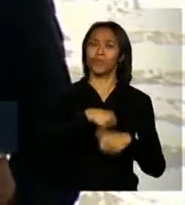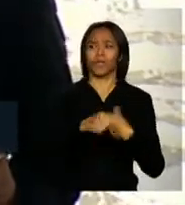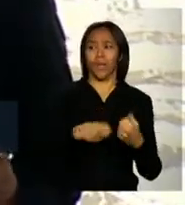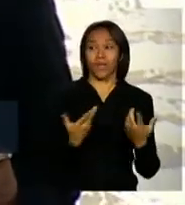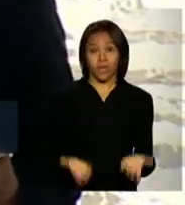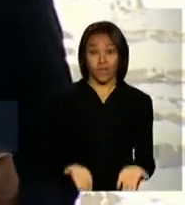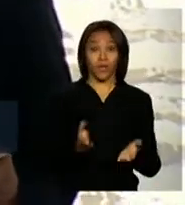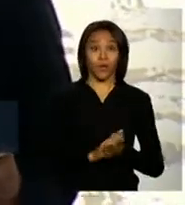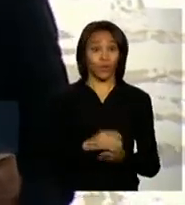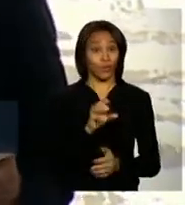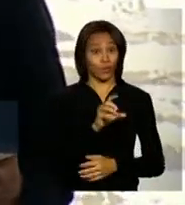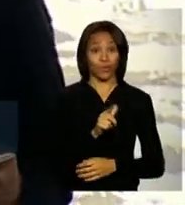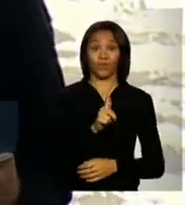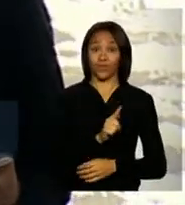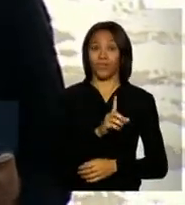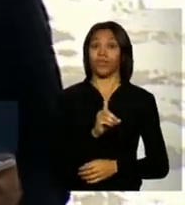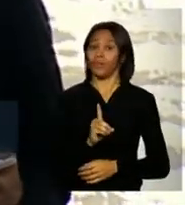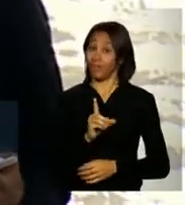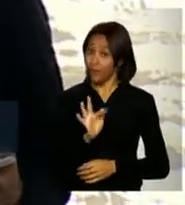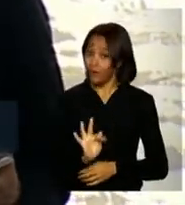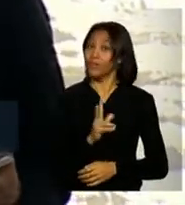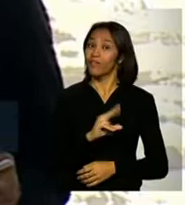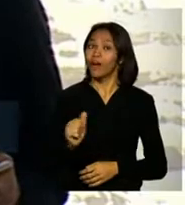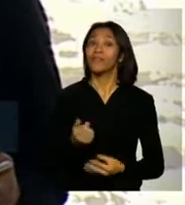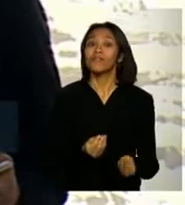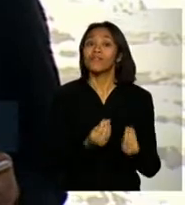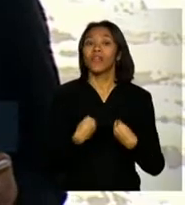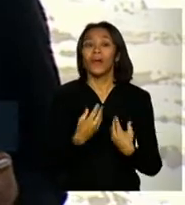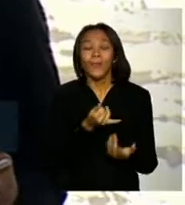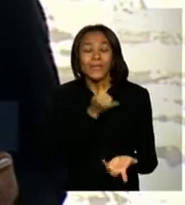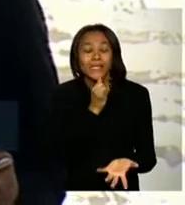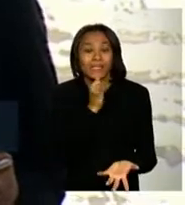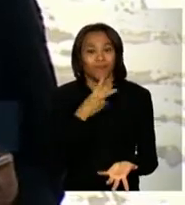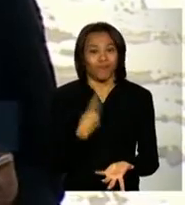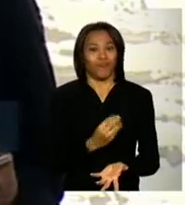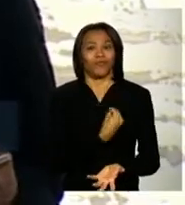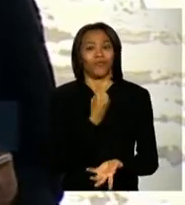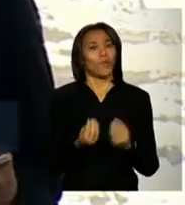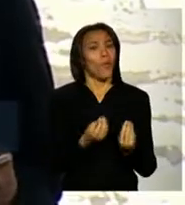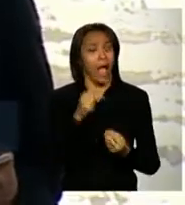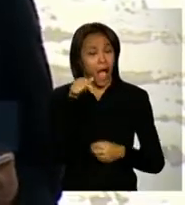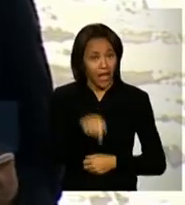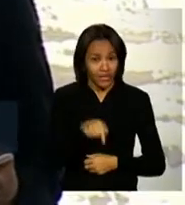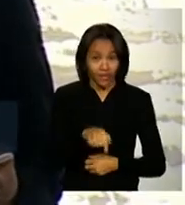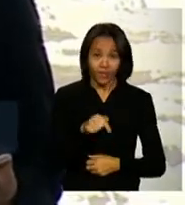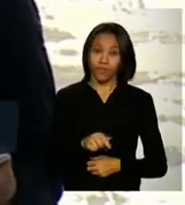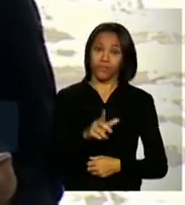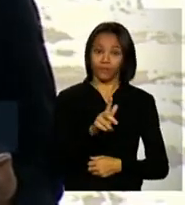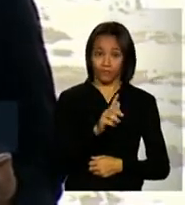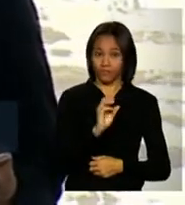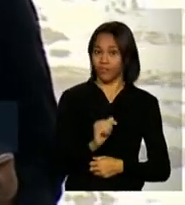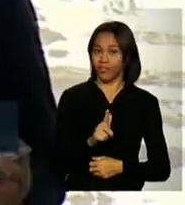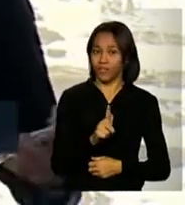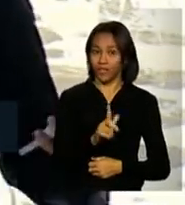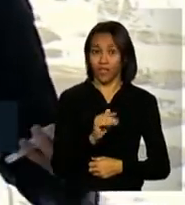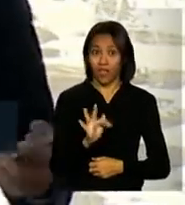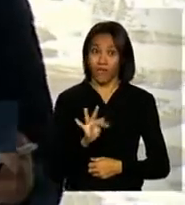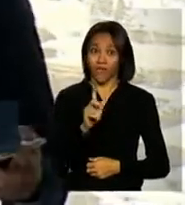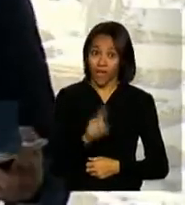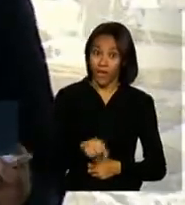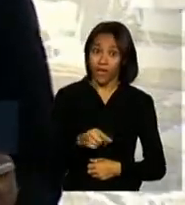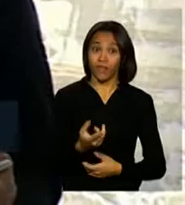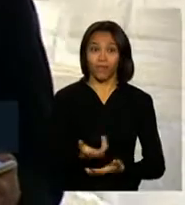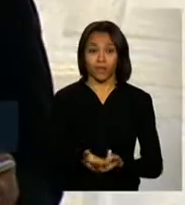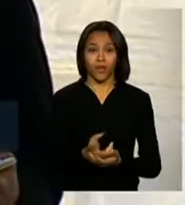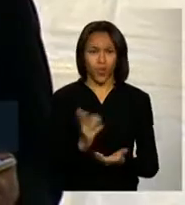os Distrito Federal vai nos dar um grande exemplo porque porque o Distrito Federal também é no Brasil o local foi capa